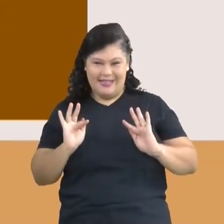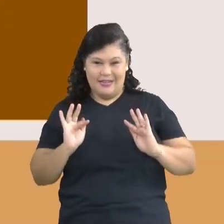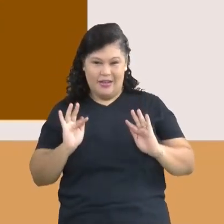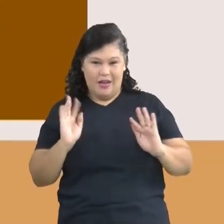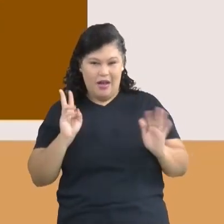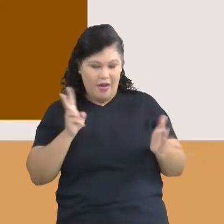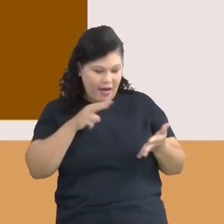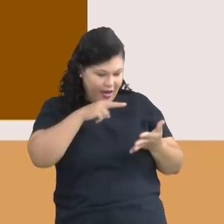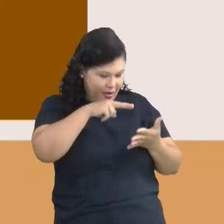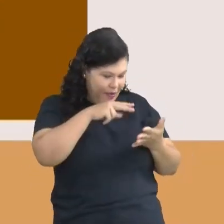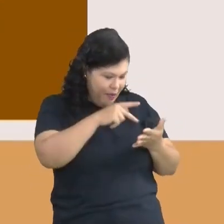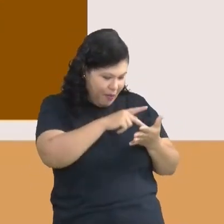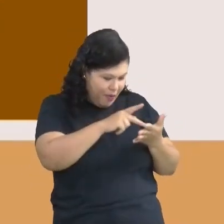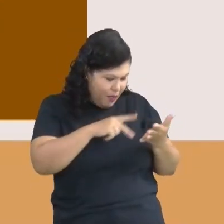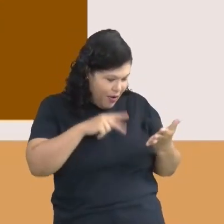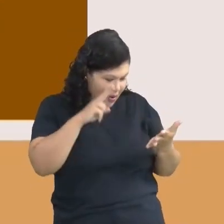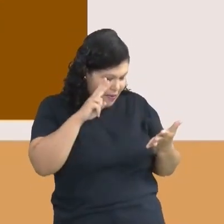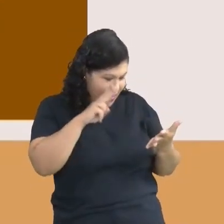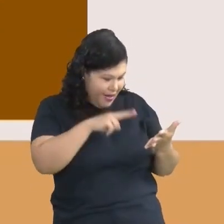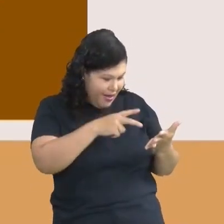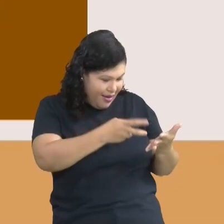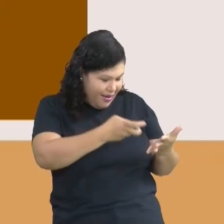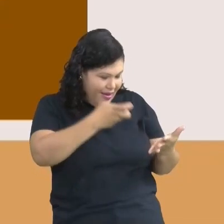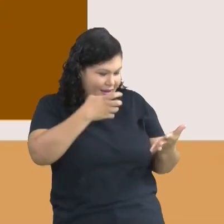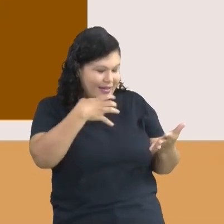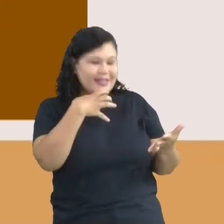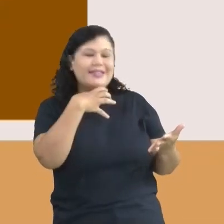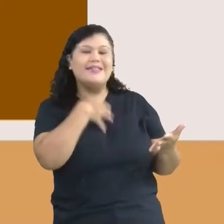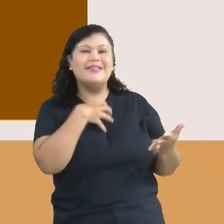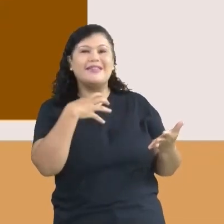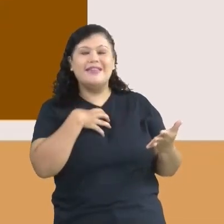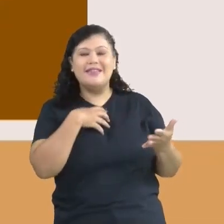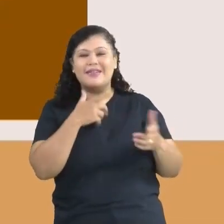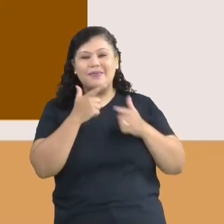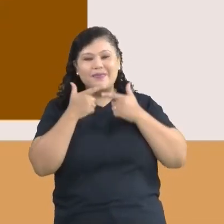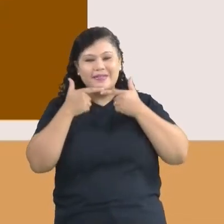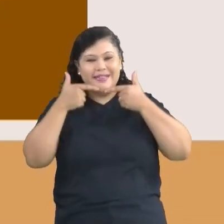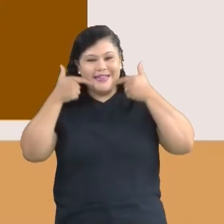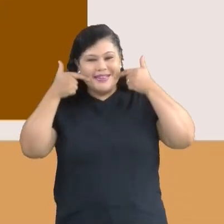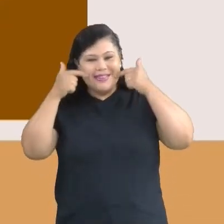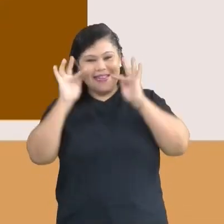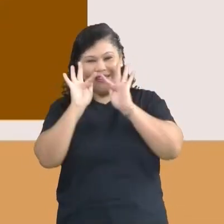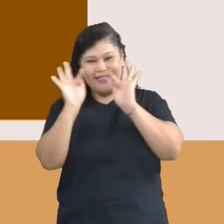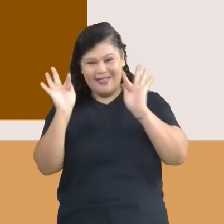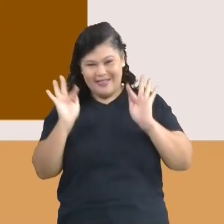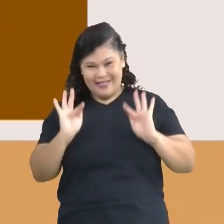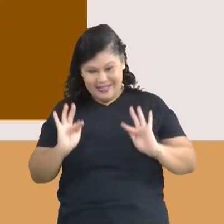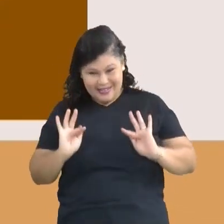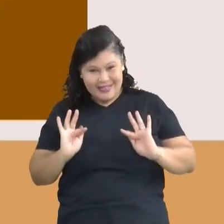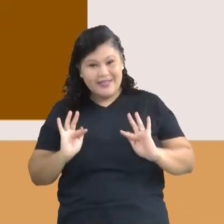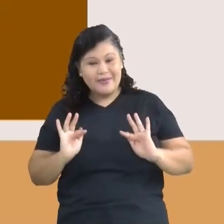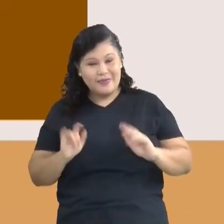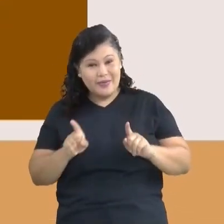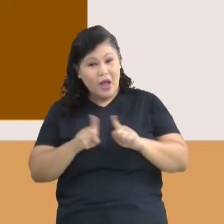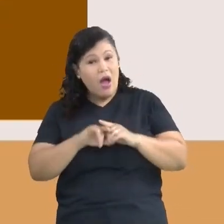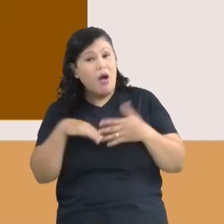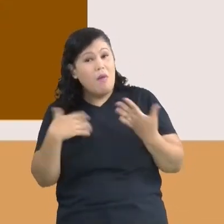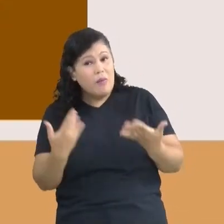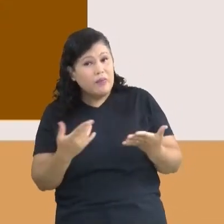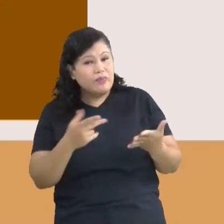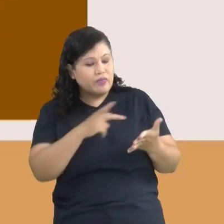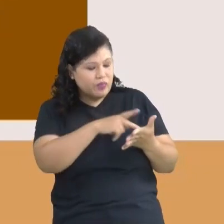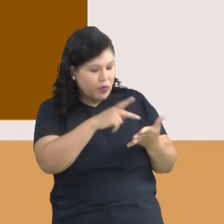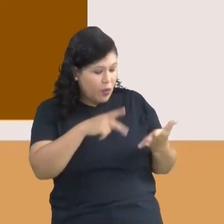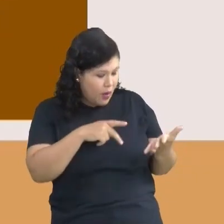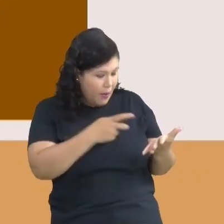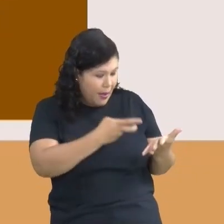ao saber que você é amado por alguém? O poema, quando nós lemos, nós sentimos uma grande